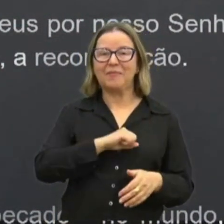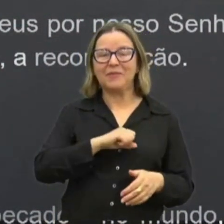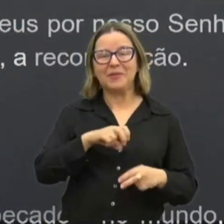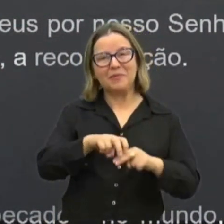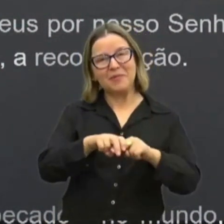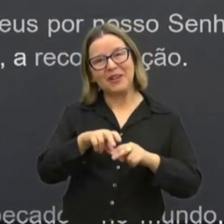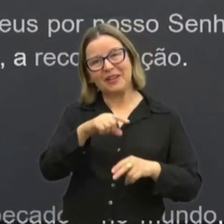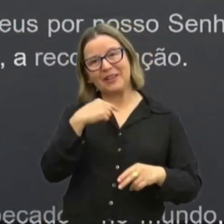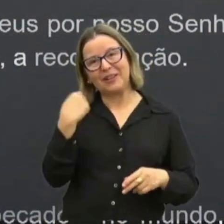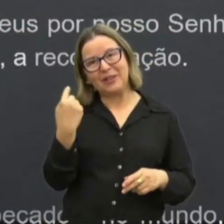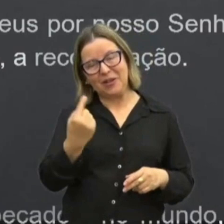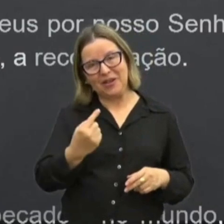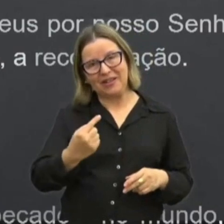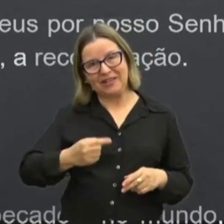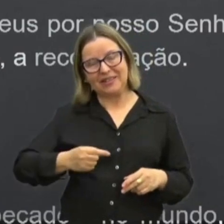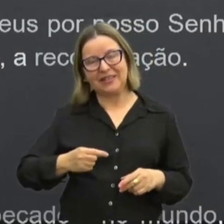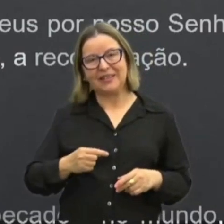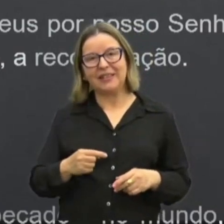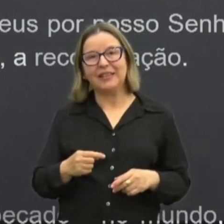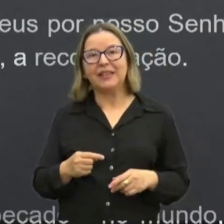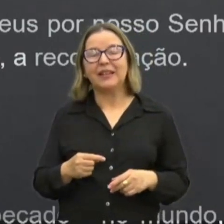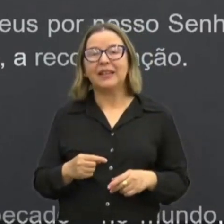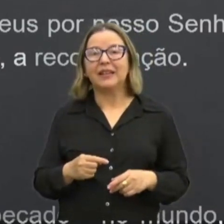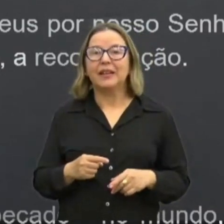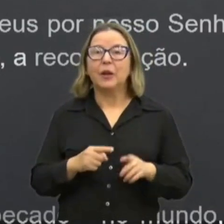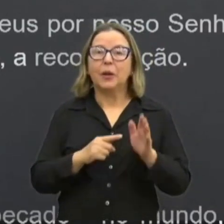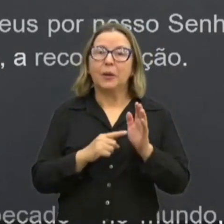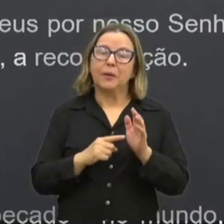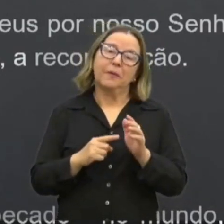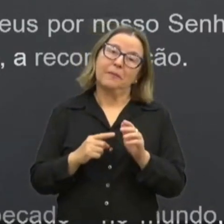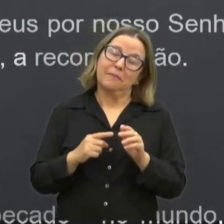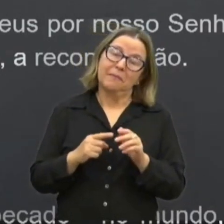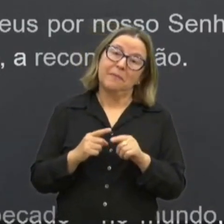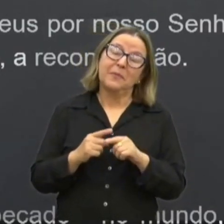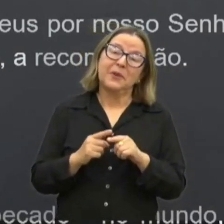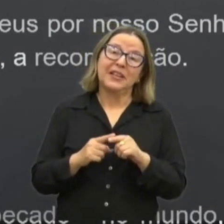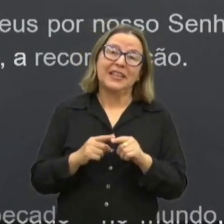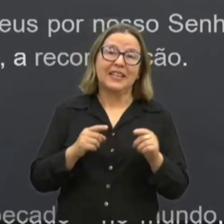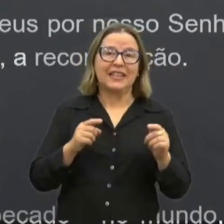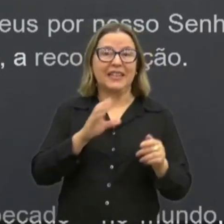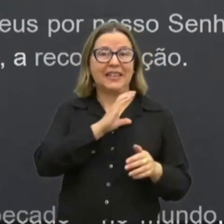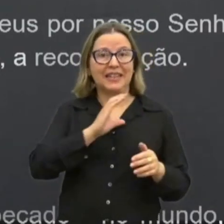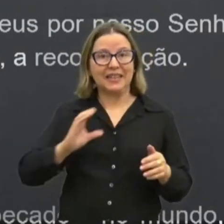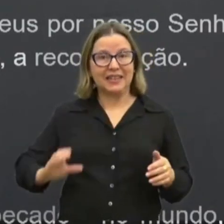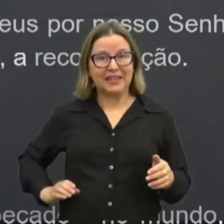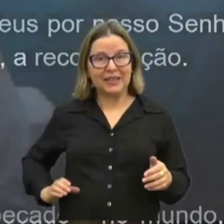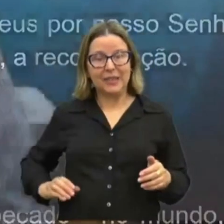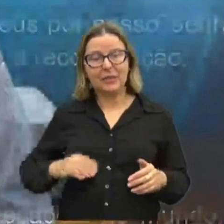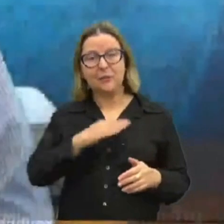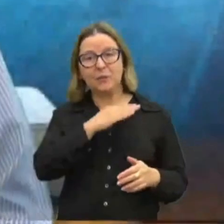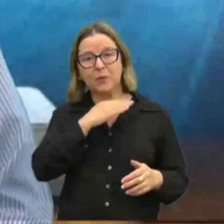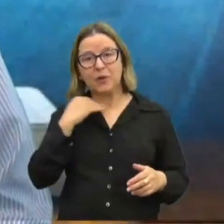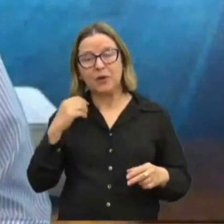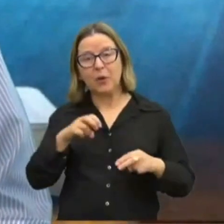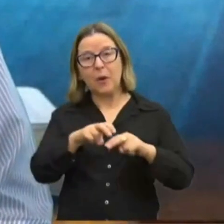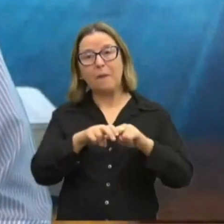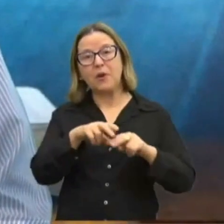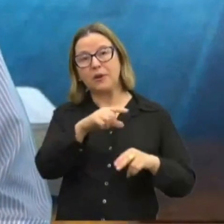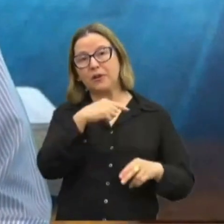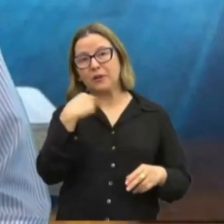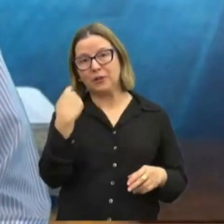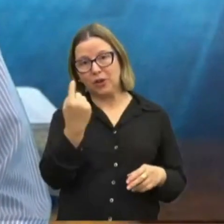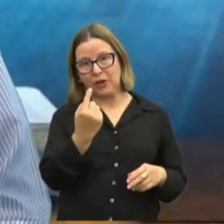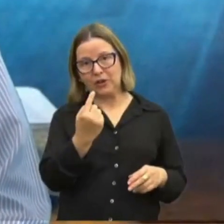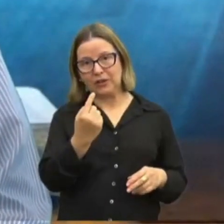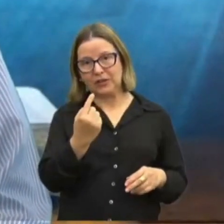pelo fato de ter Cristo morrido por nós, sendo nós ainda pecadores. Isso é que é prova de